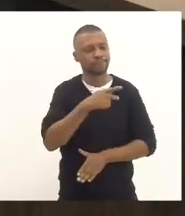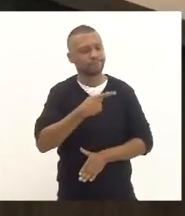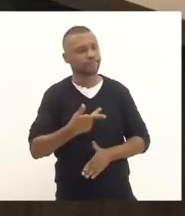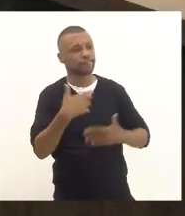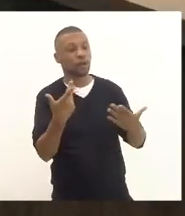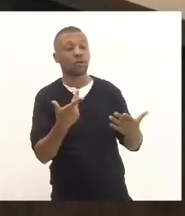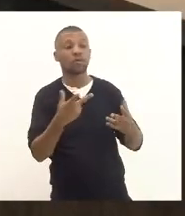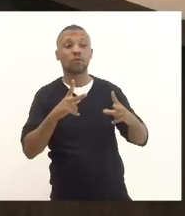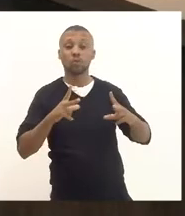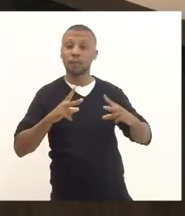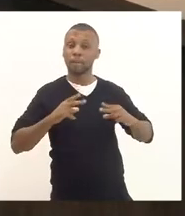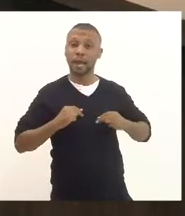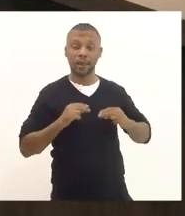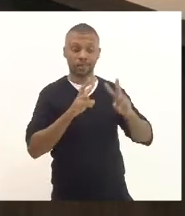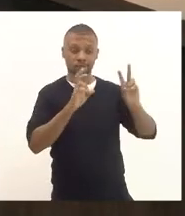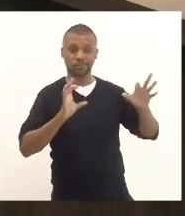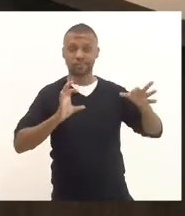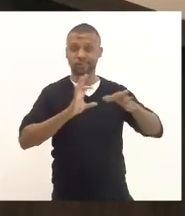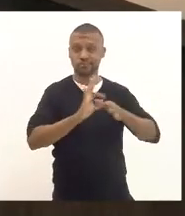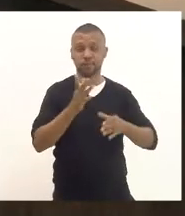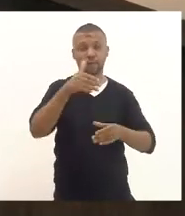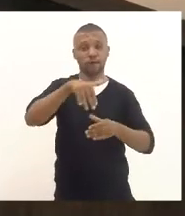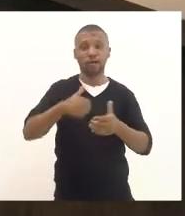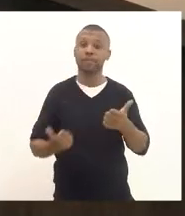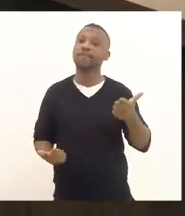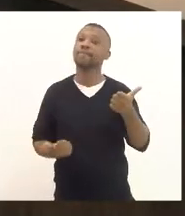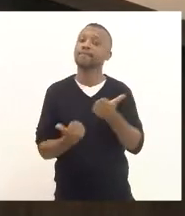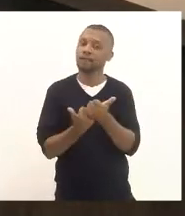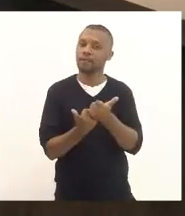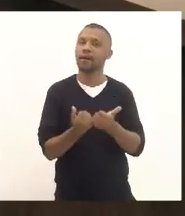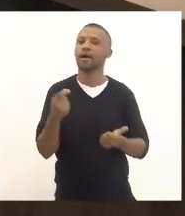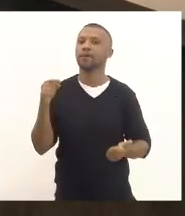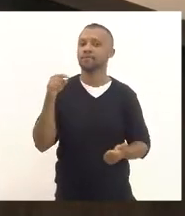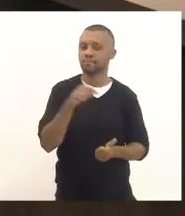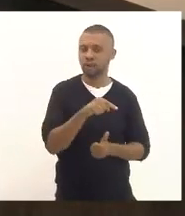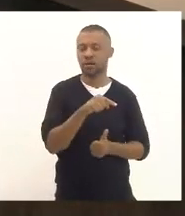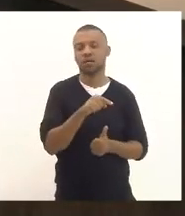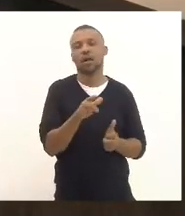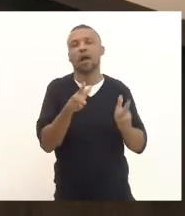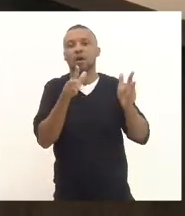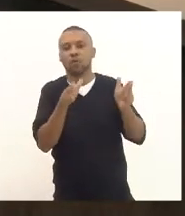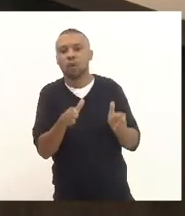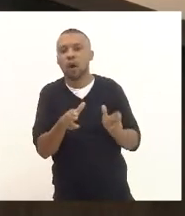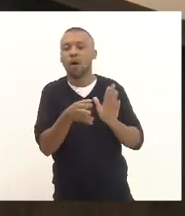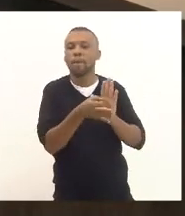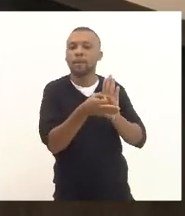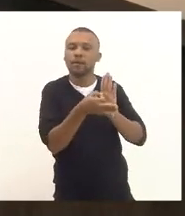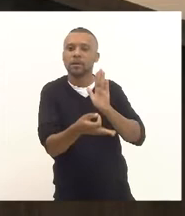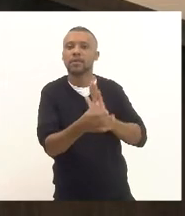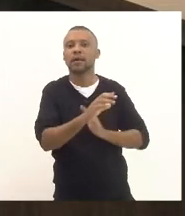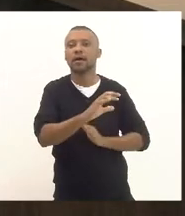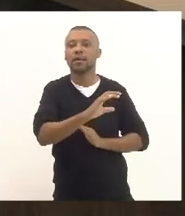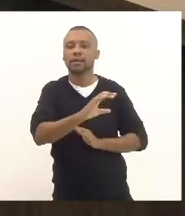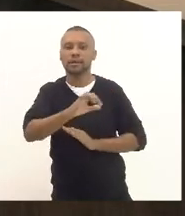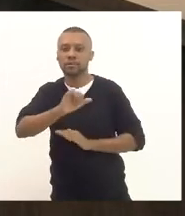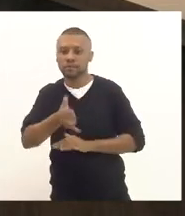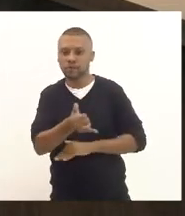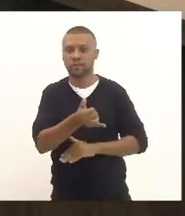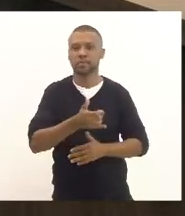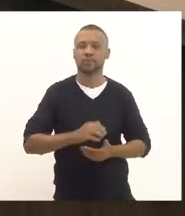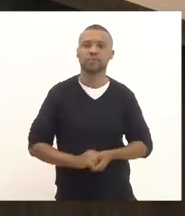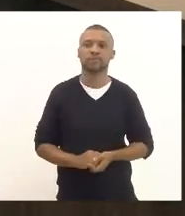mérito voto favorável acompanhando o parecer da